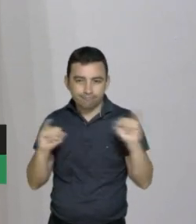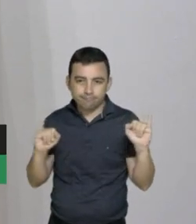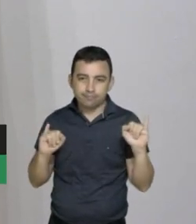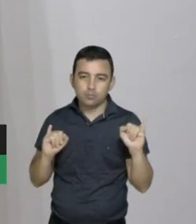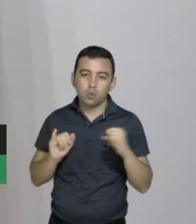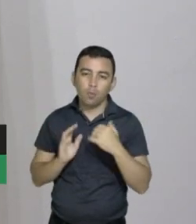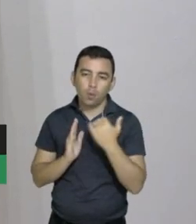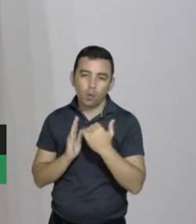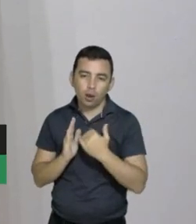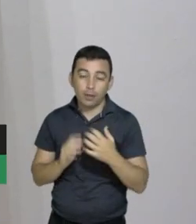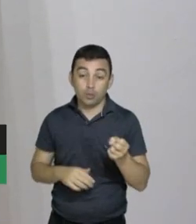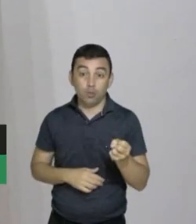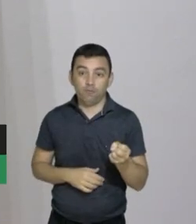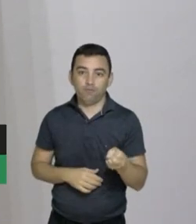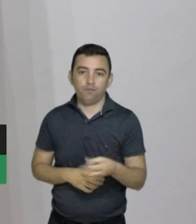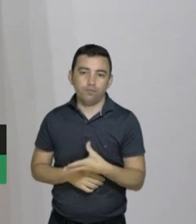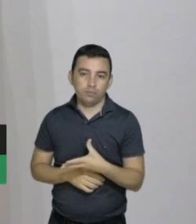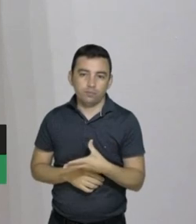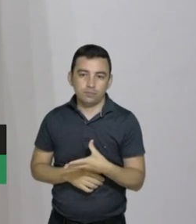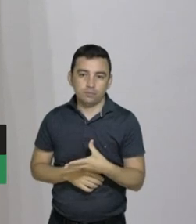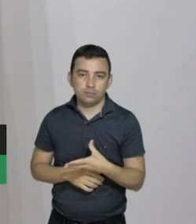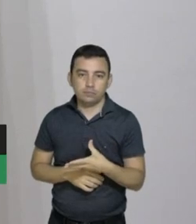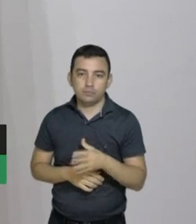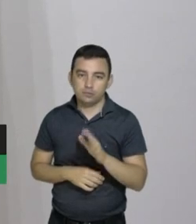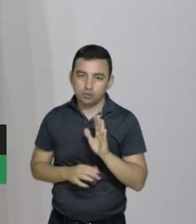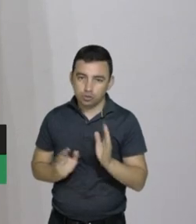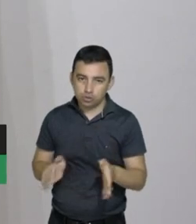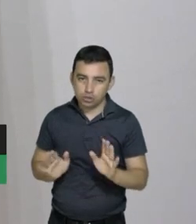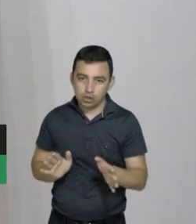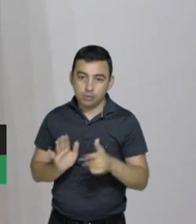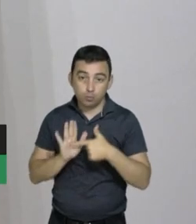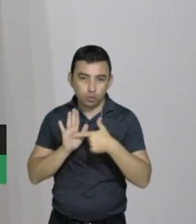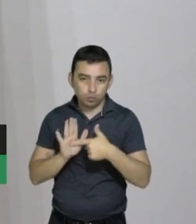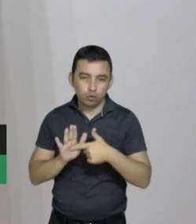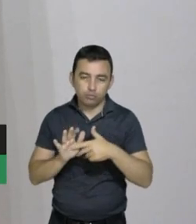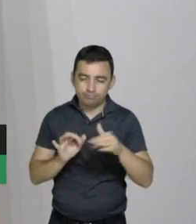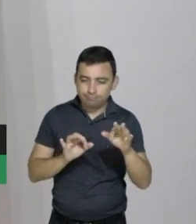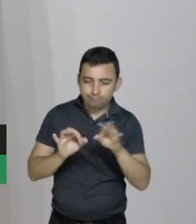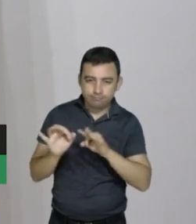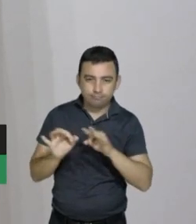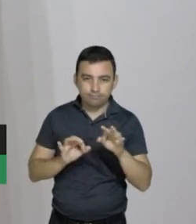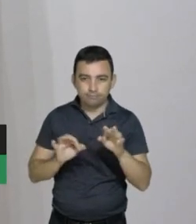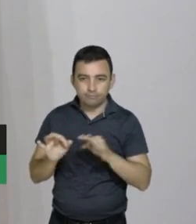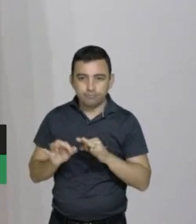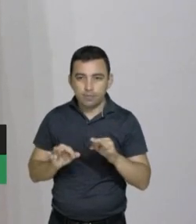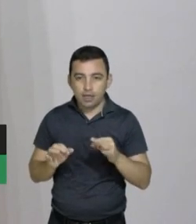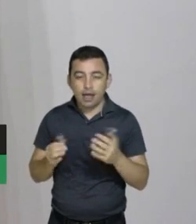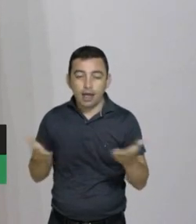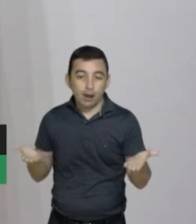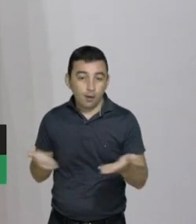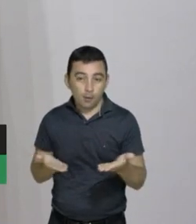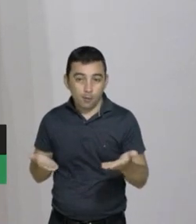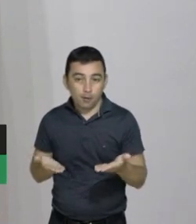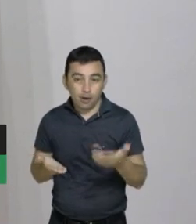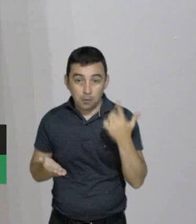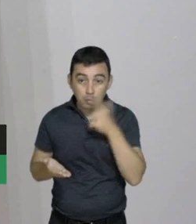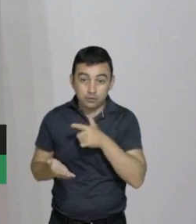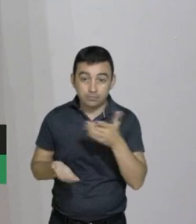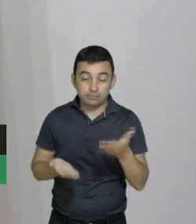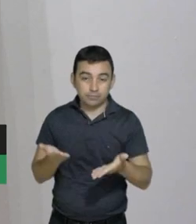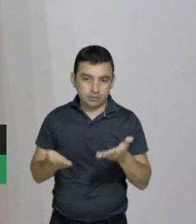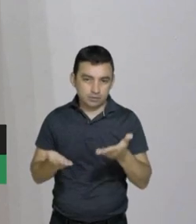ainda é bem novo mas já foi apresentado desenhado tá sendo posturado para equilibrar